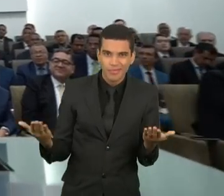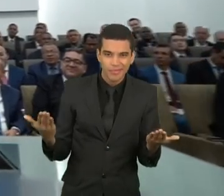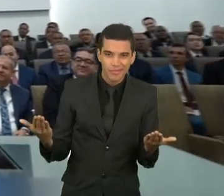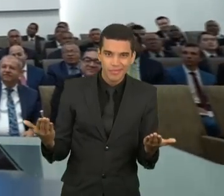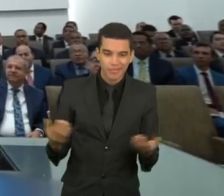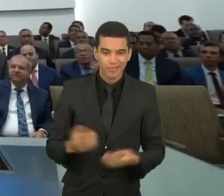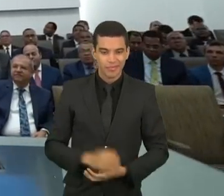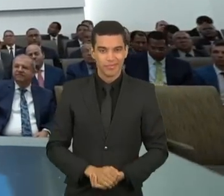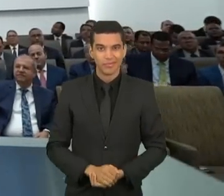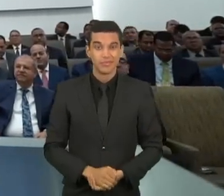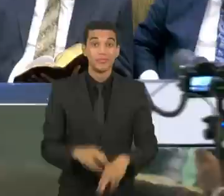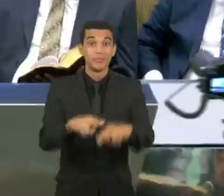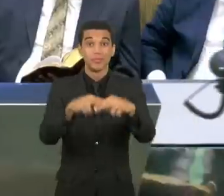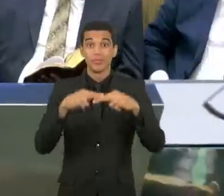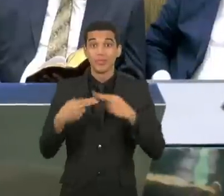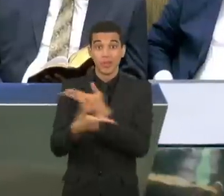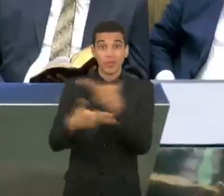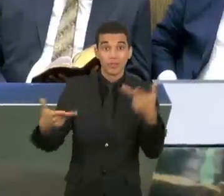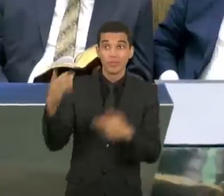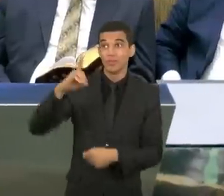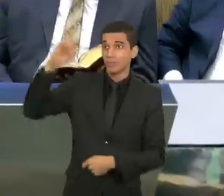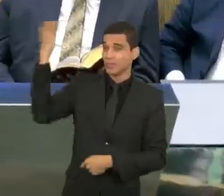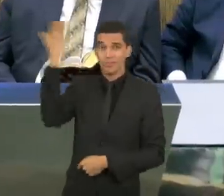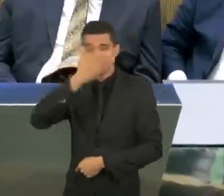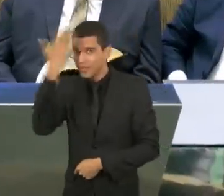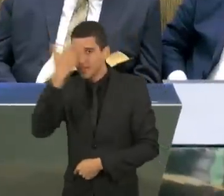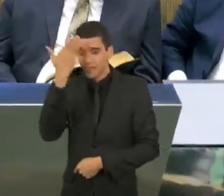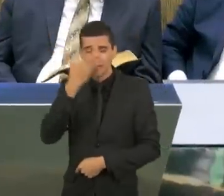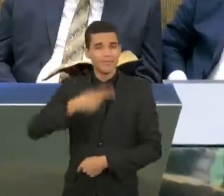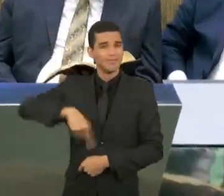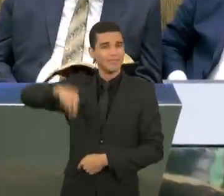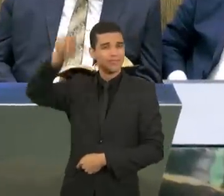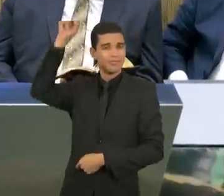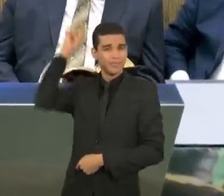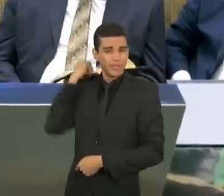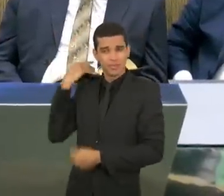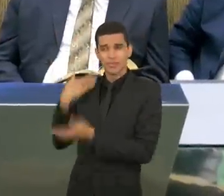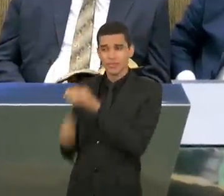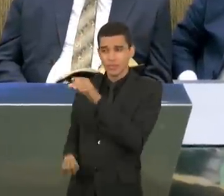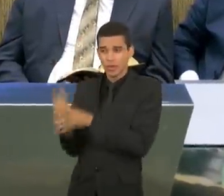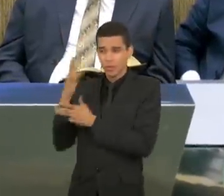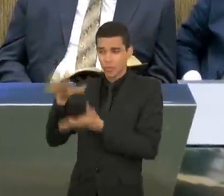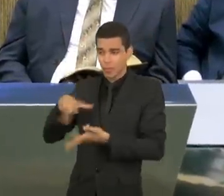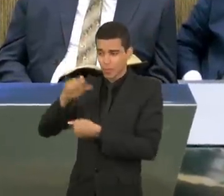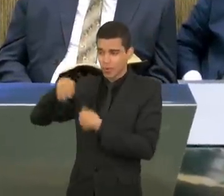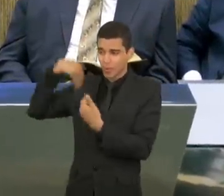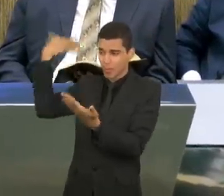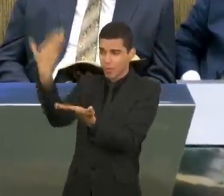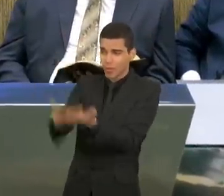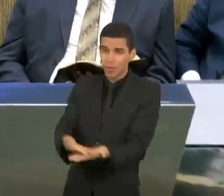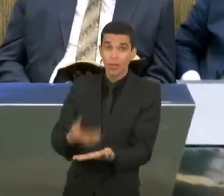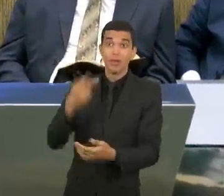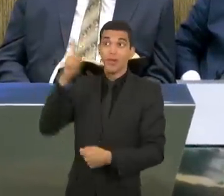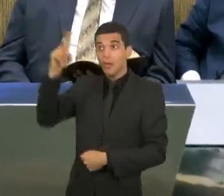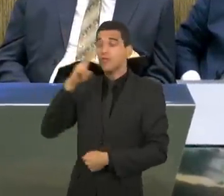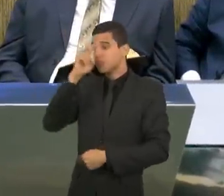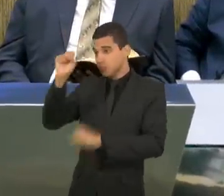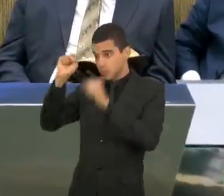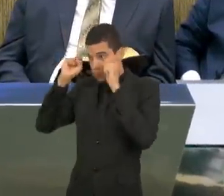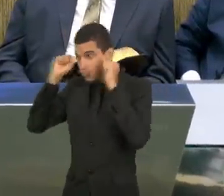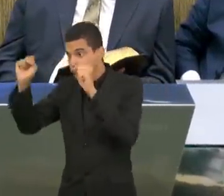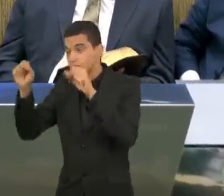Porque as suas coisas invisíveis desde a criação do mundo, tanto o seu eterno poder como a